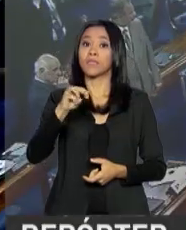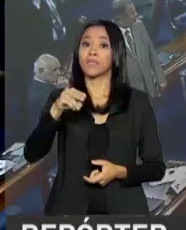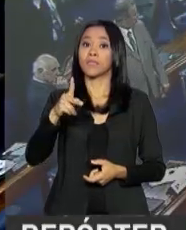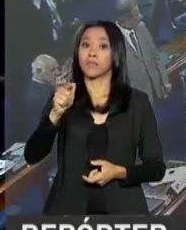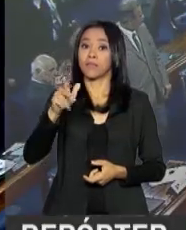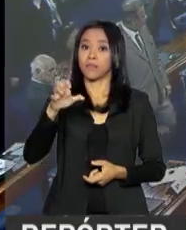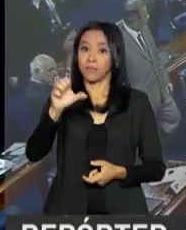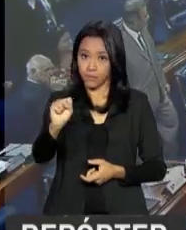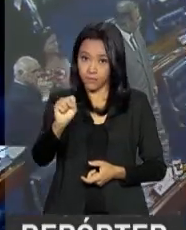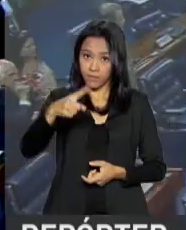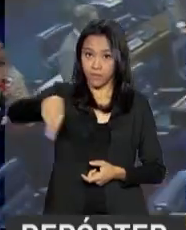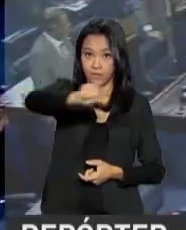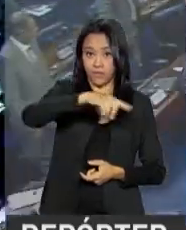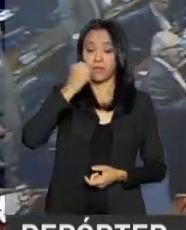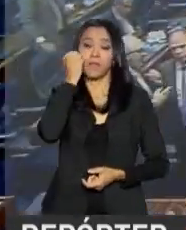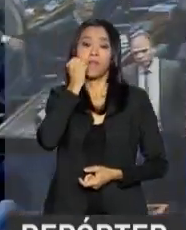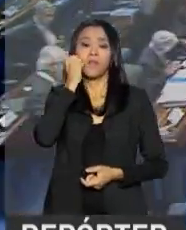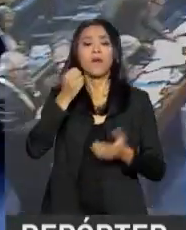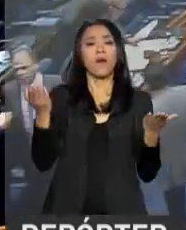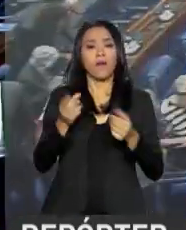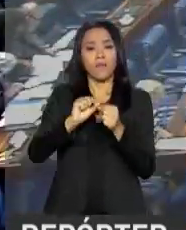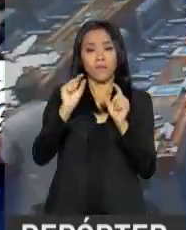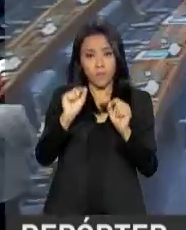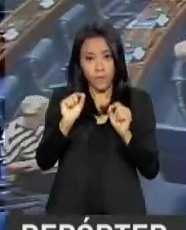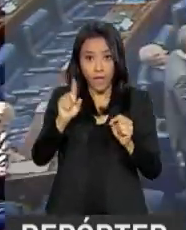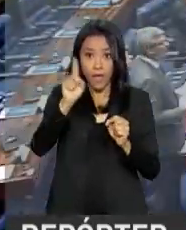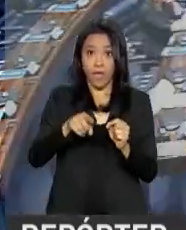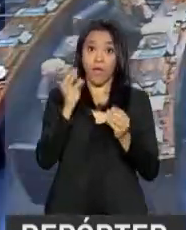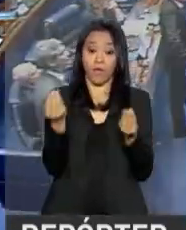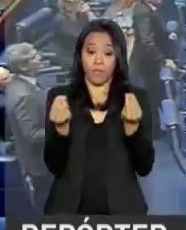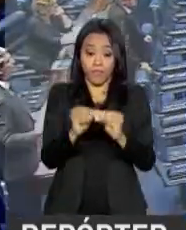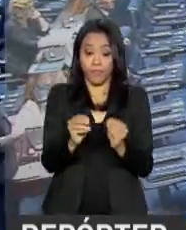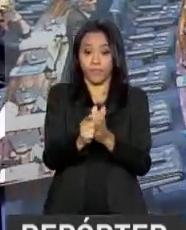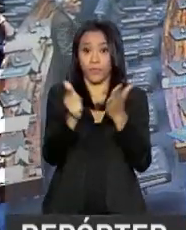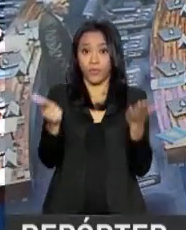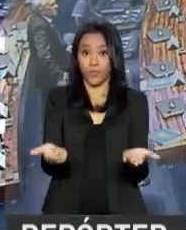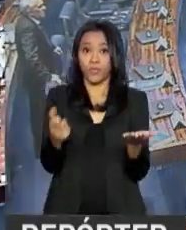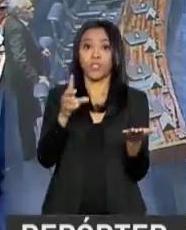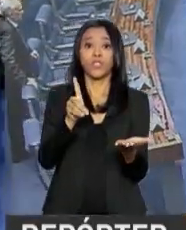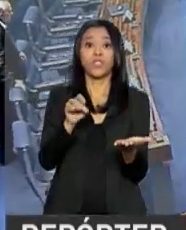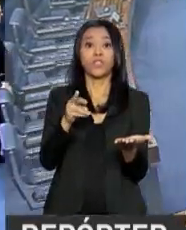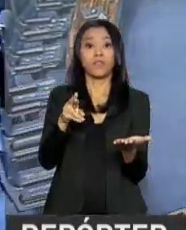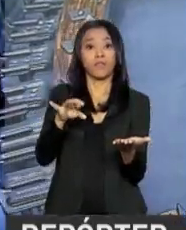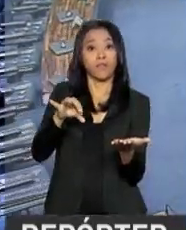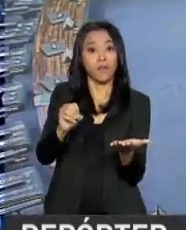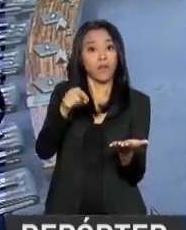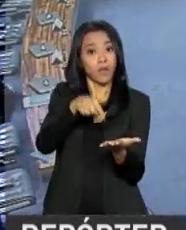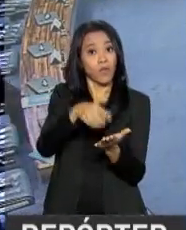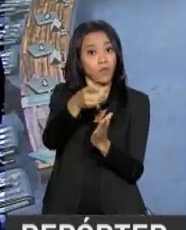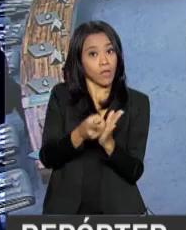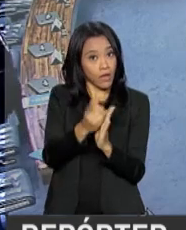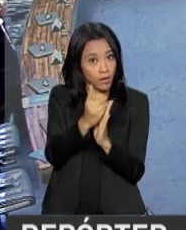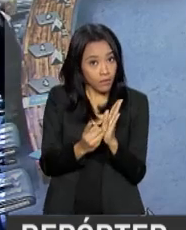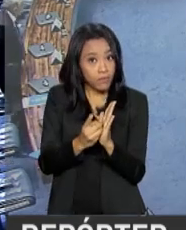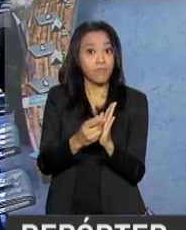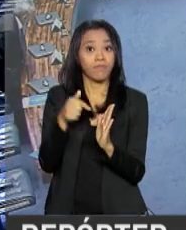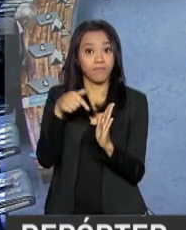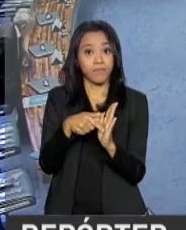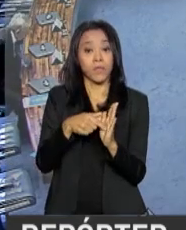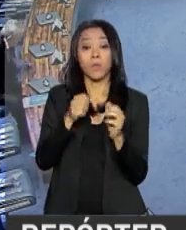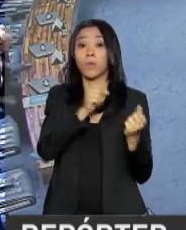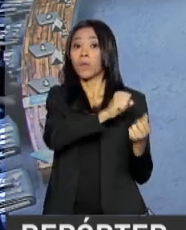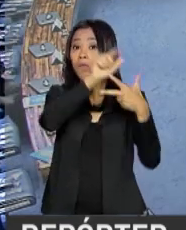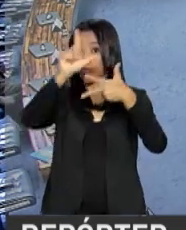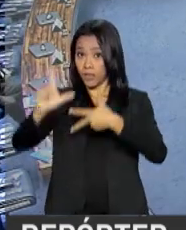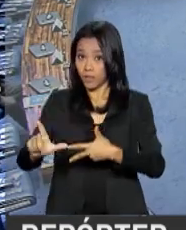senadores. O próximo passo será a publicação no Diário Oficial da União de um decreto legislativo por parte